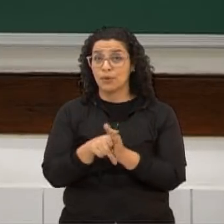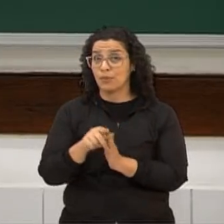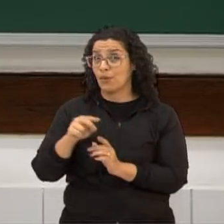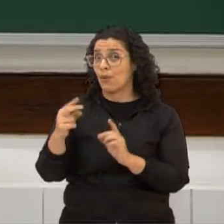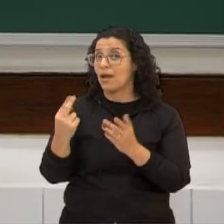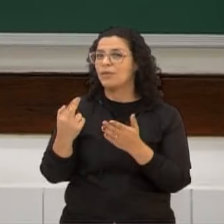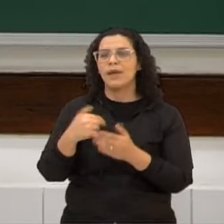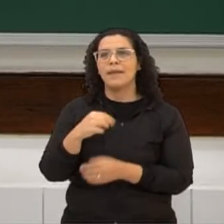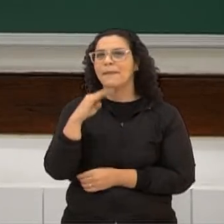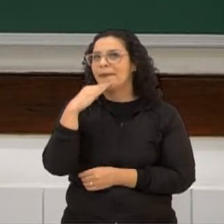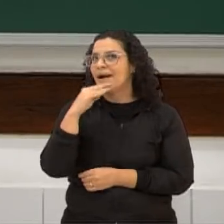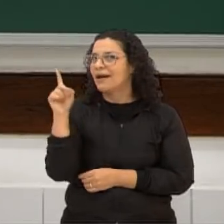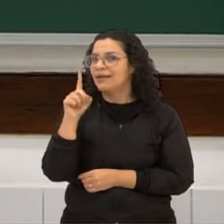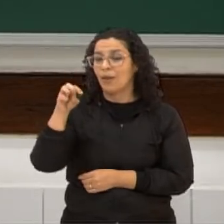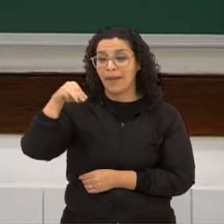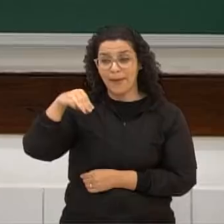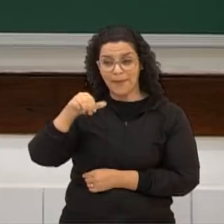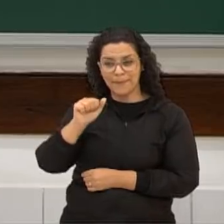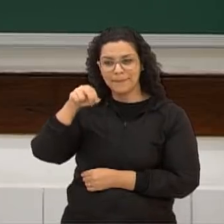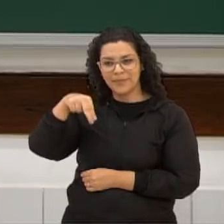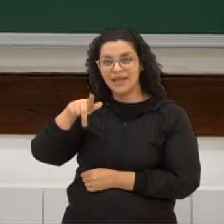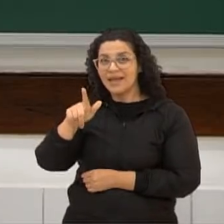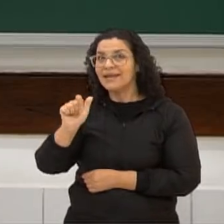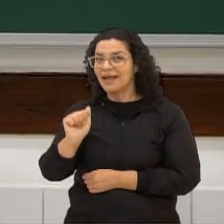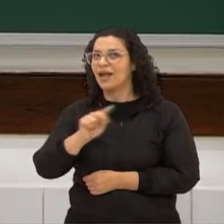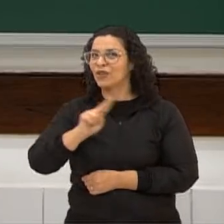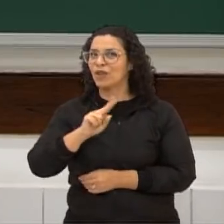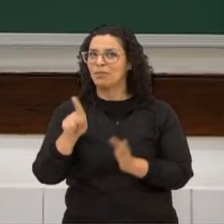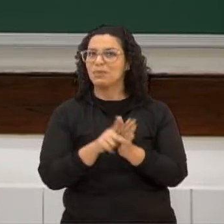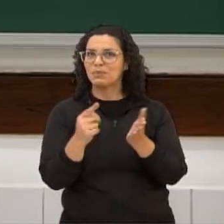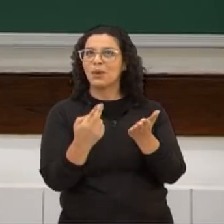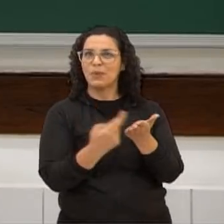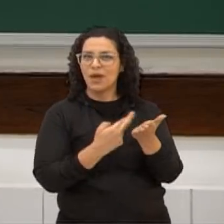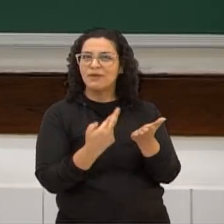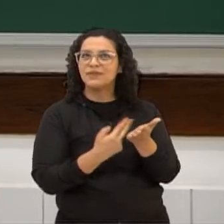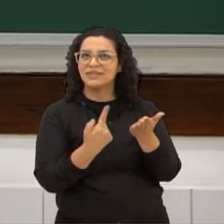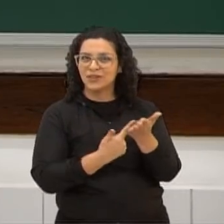podem encontrar nas bibliotecas ou em qualquer lugar diferente